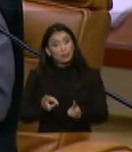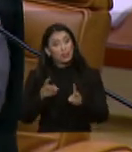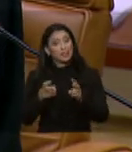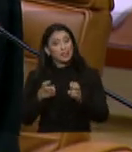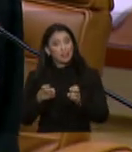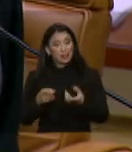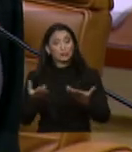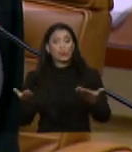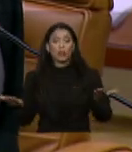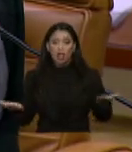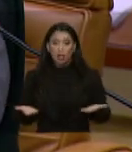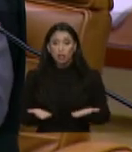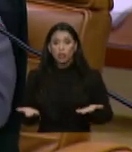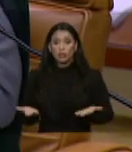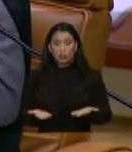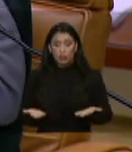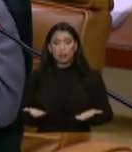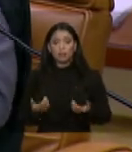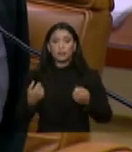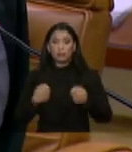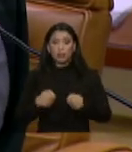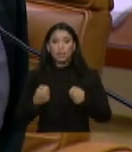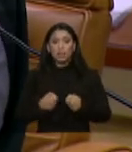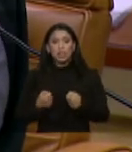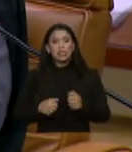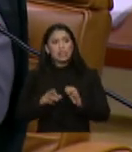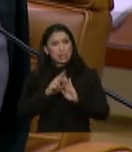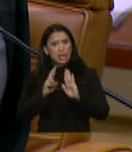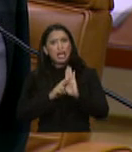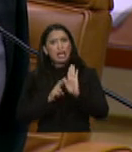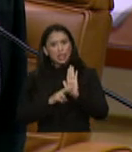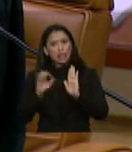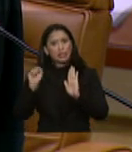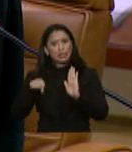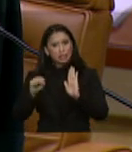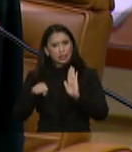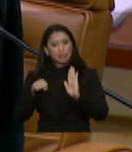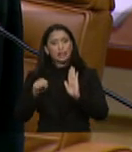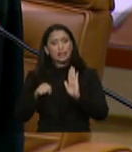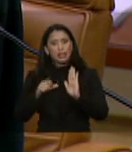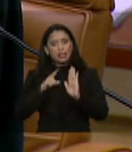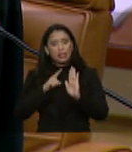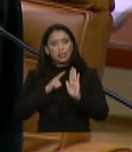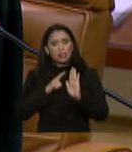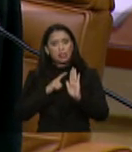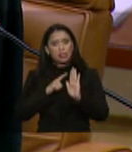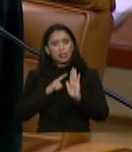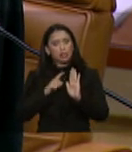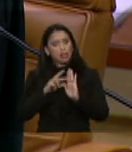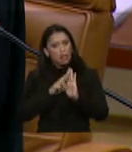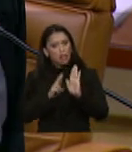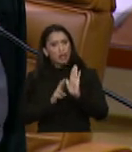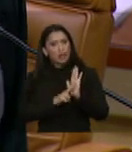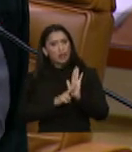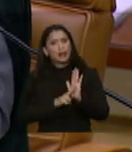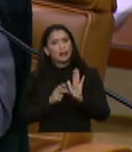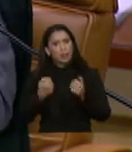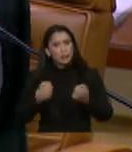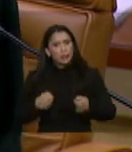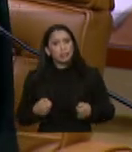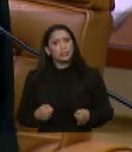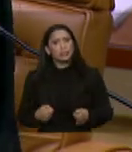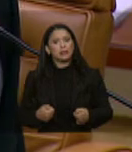perceberam que chegou a hora é de uma regulamentação e sempre é melhor uma auto regulação acompanhar